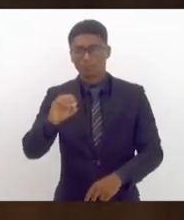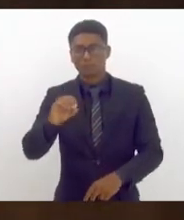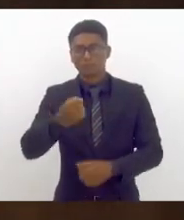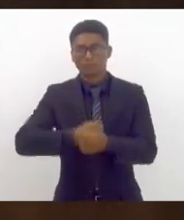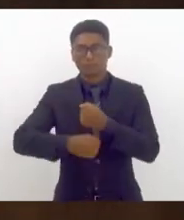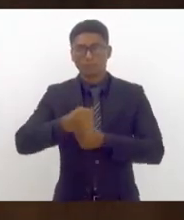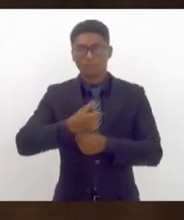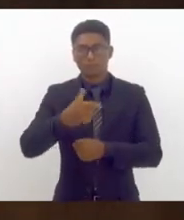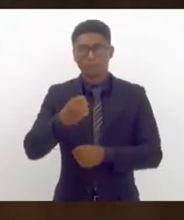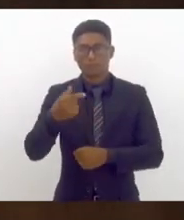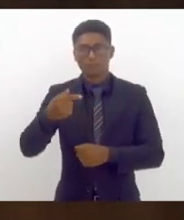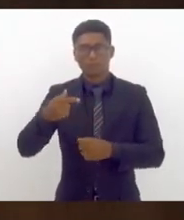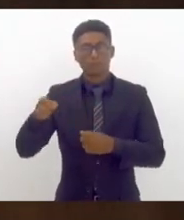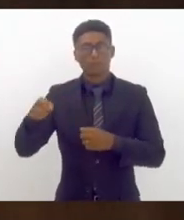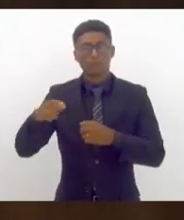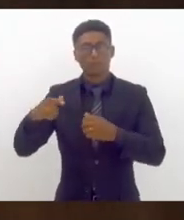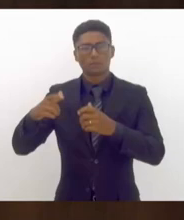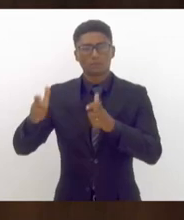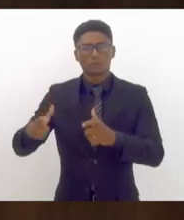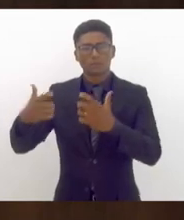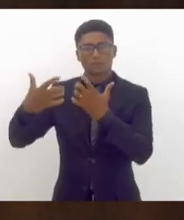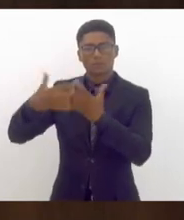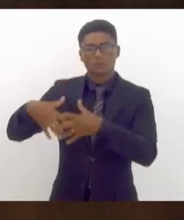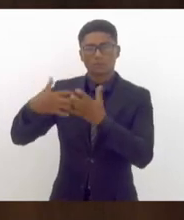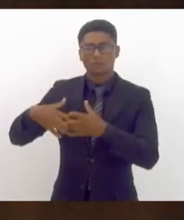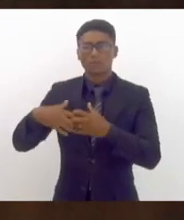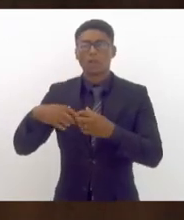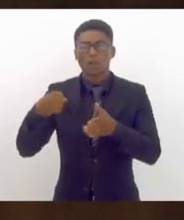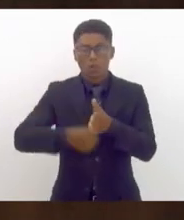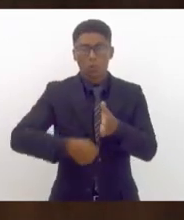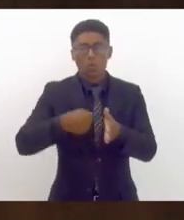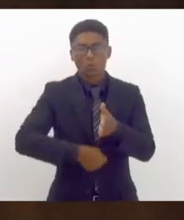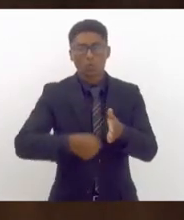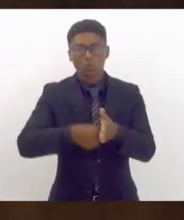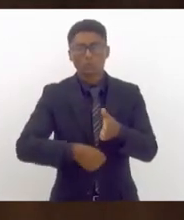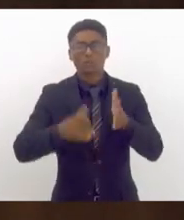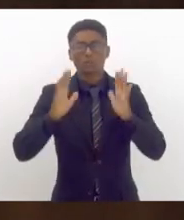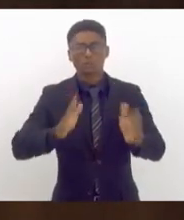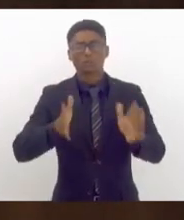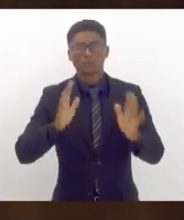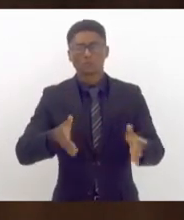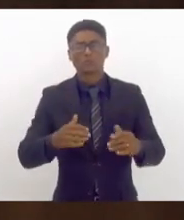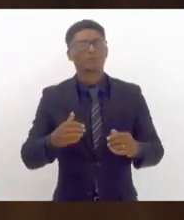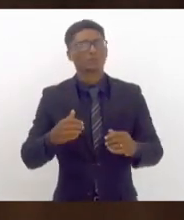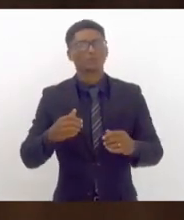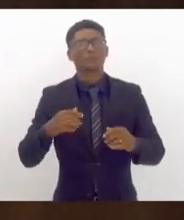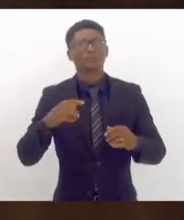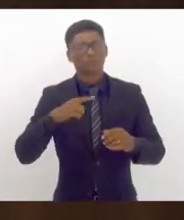de ser uma luta de vários movimentos, de vários templos e casas há bastante tempo. E a